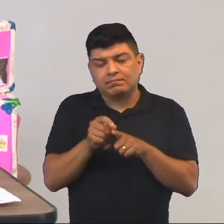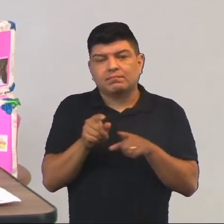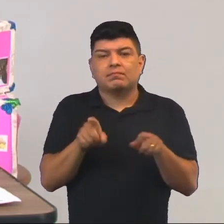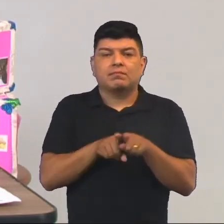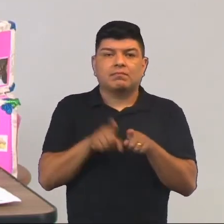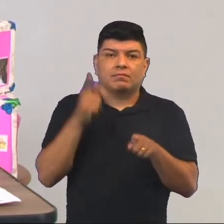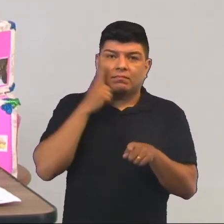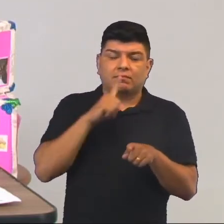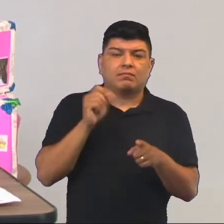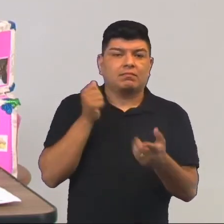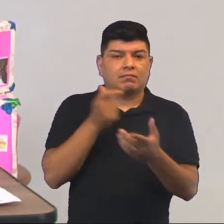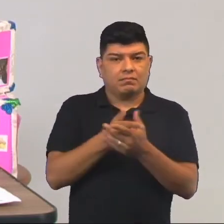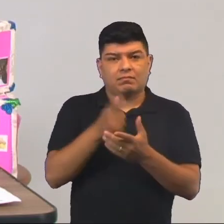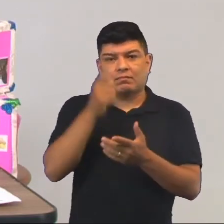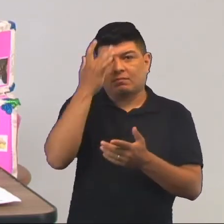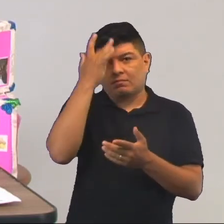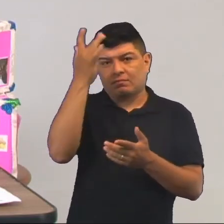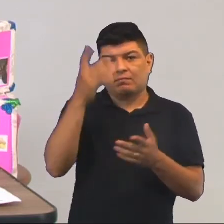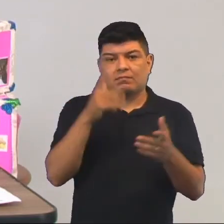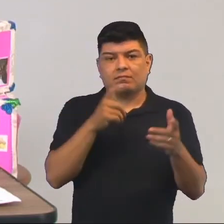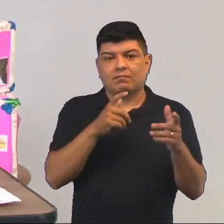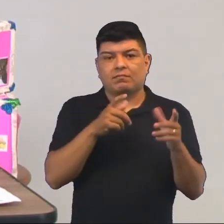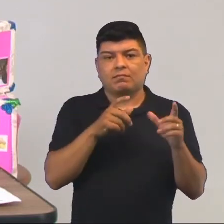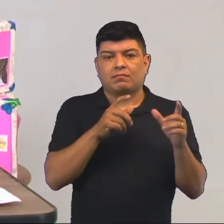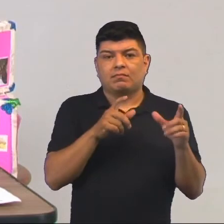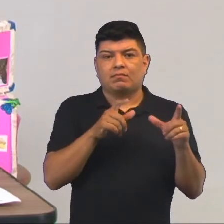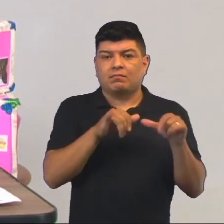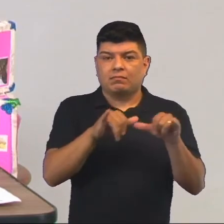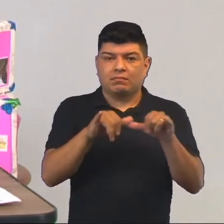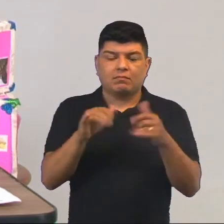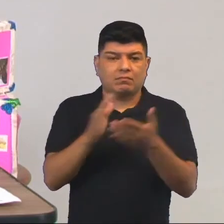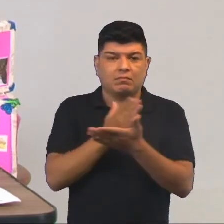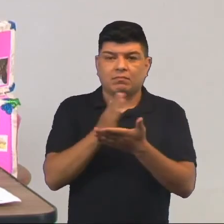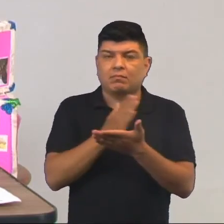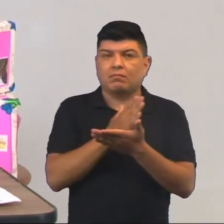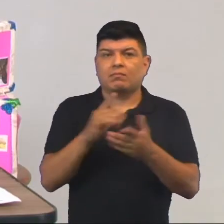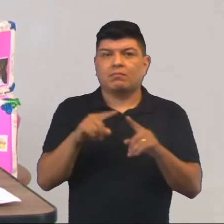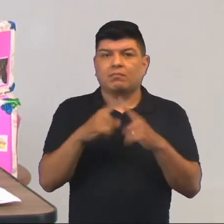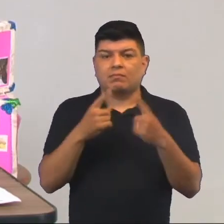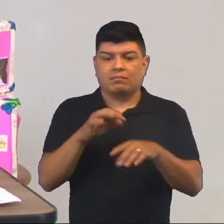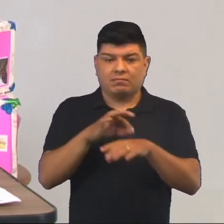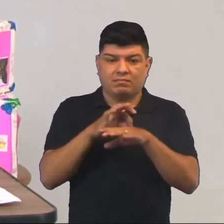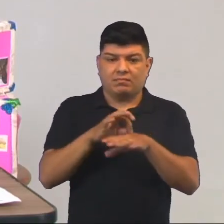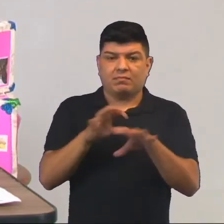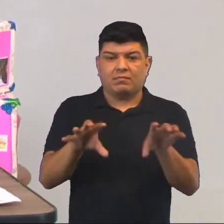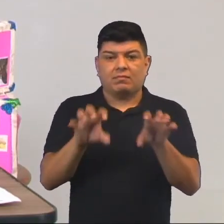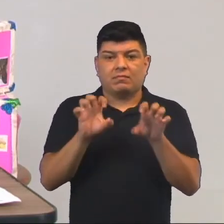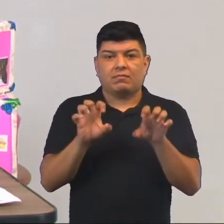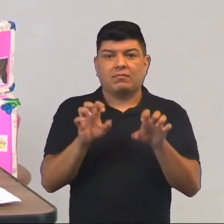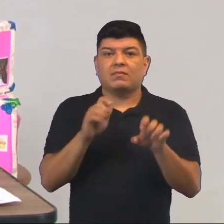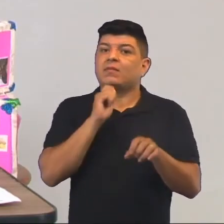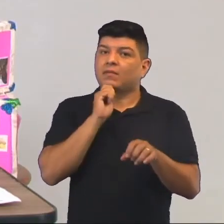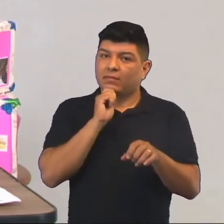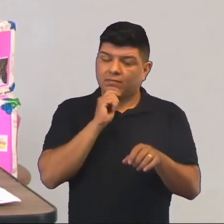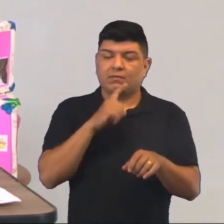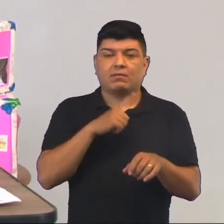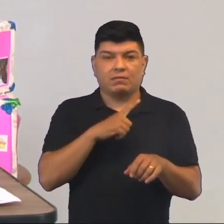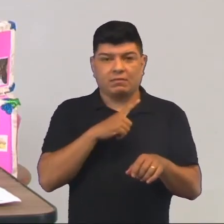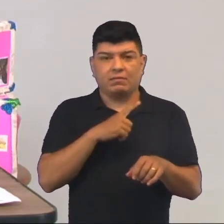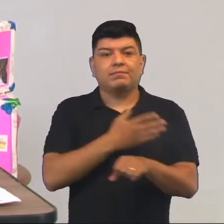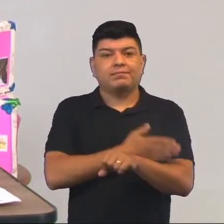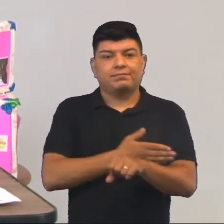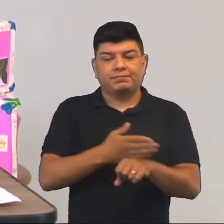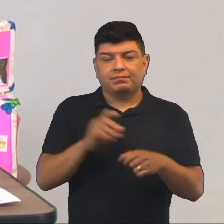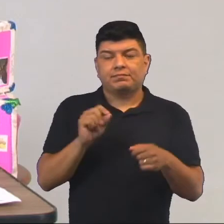Nós conseguimos comprar facilmente em qualquer comércio. Mas a paçoca de carne seca, muitas pessoas ainda têm